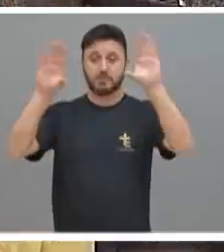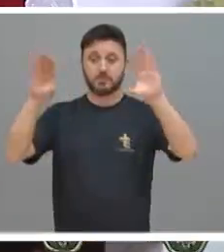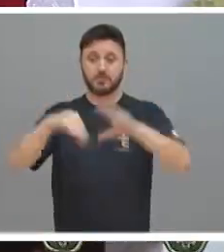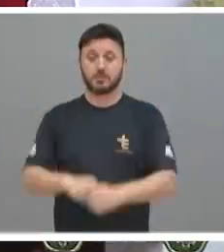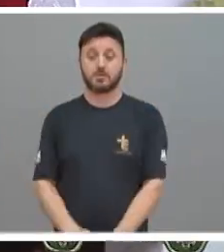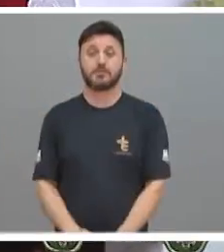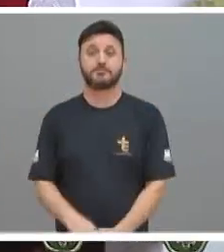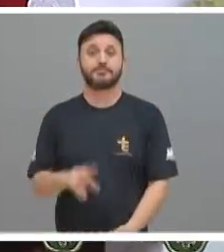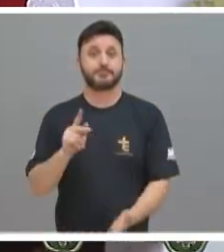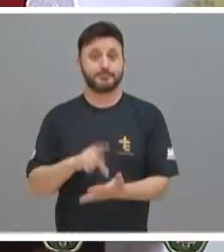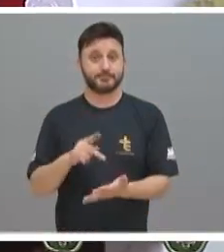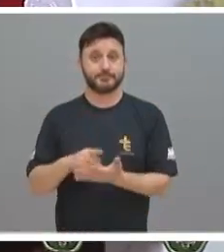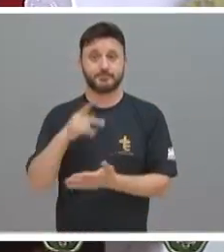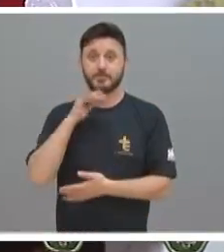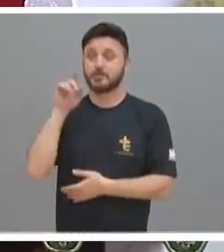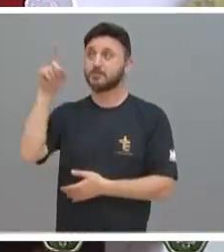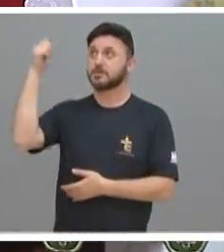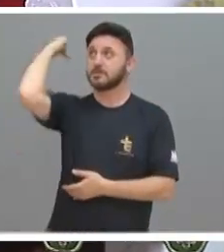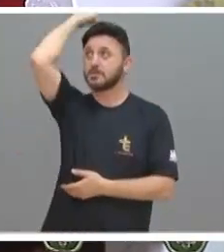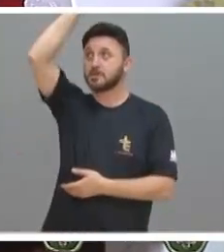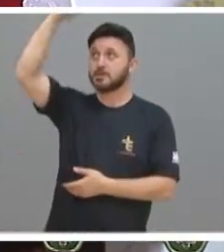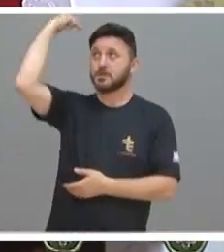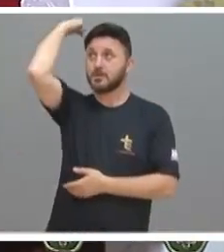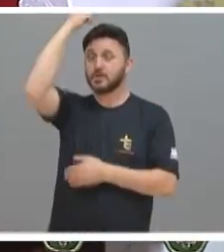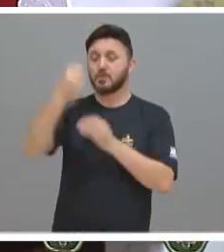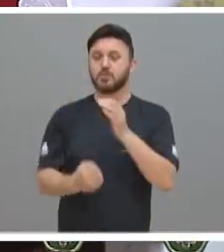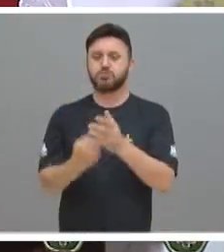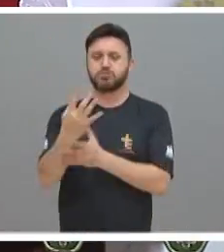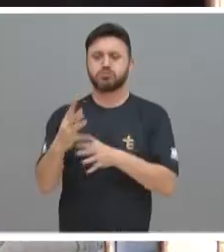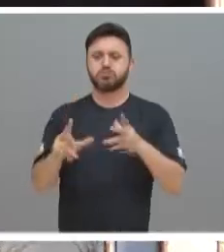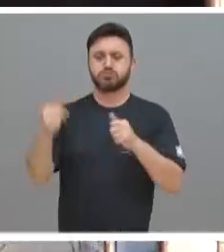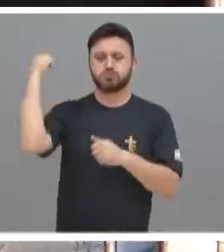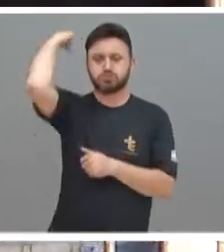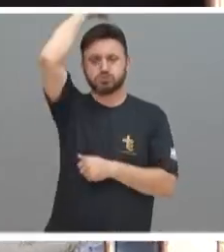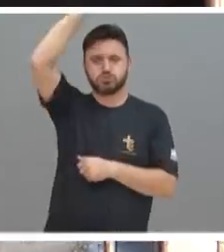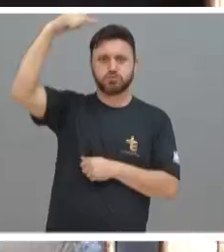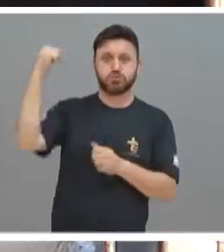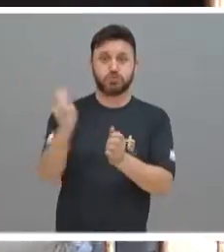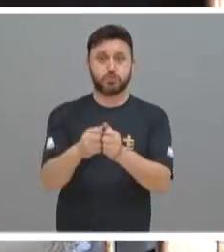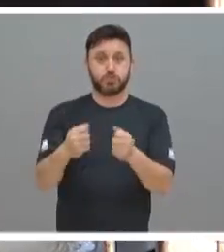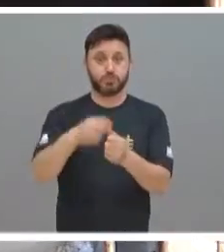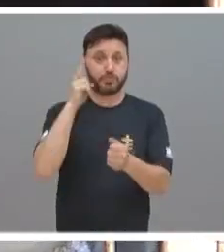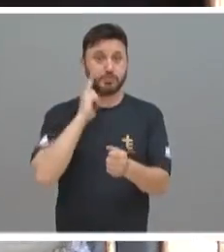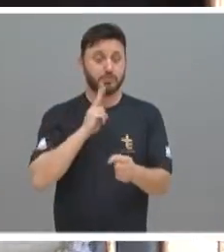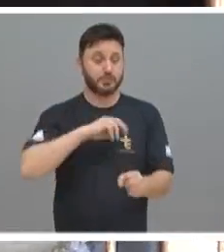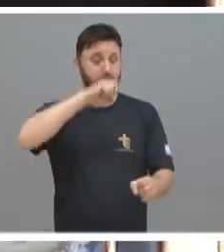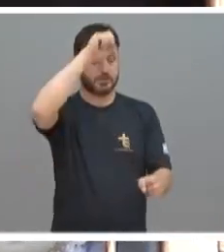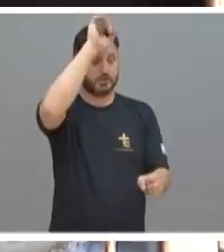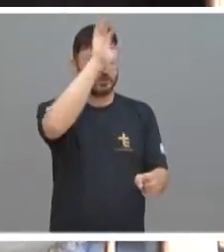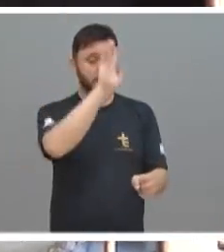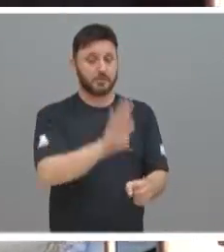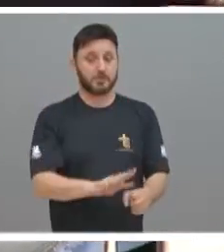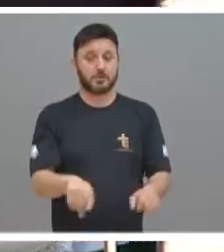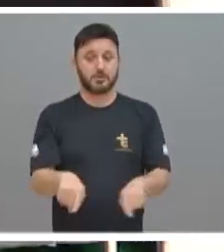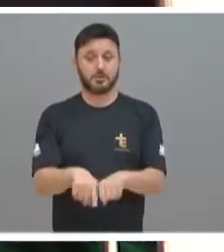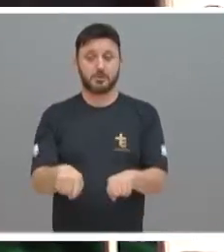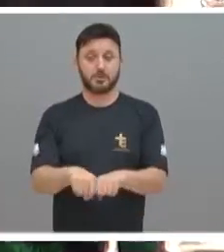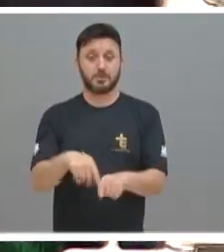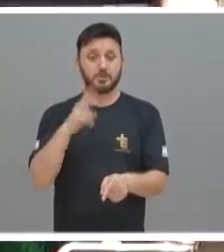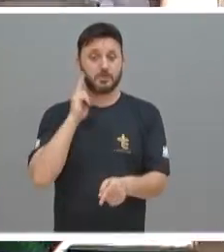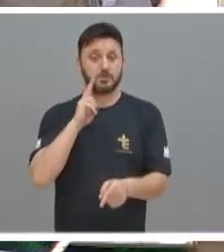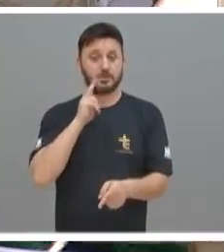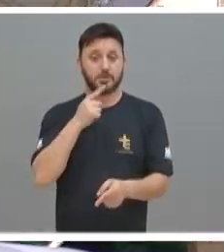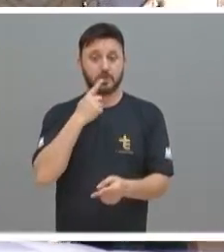nas alturas. Na verdade, ó Pai, vós sois santo e fonte de toda a santidade. Santificai, pois, estas